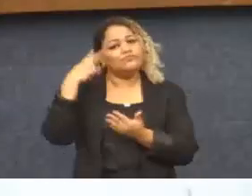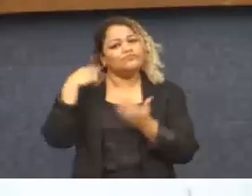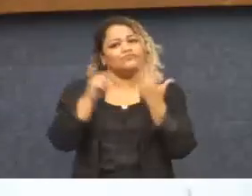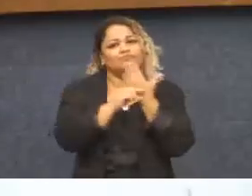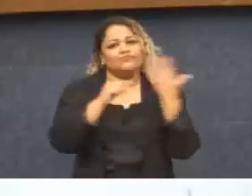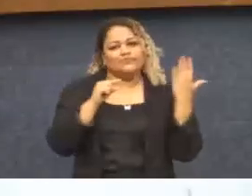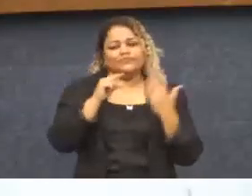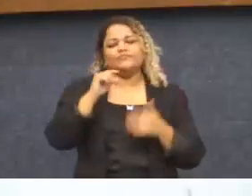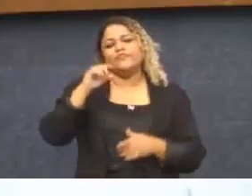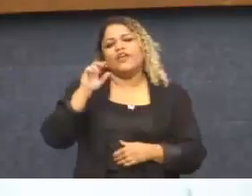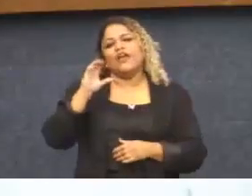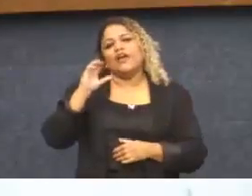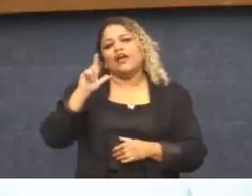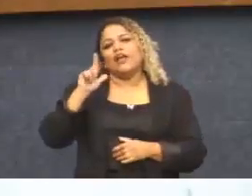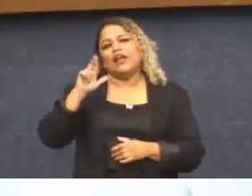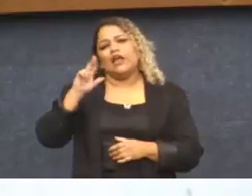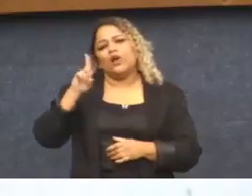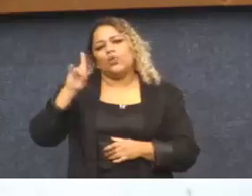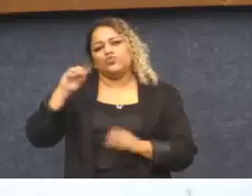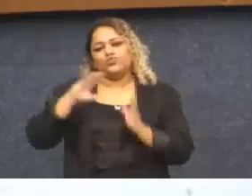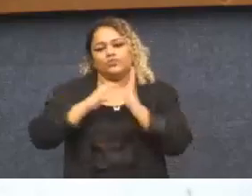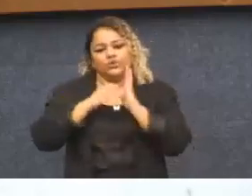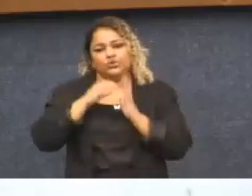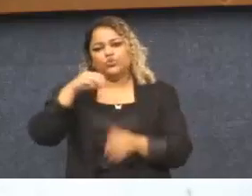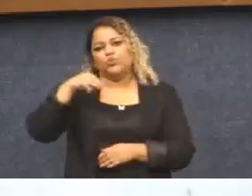do Mundo Novo. Senhor secretário, próximo item.